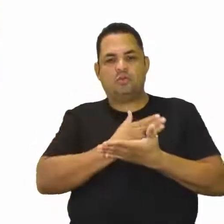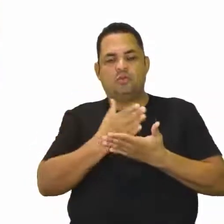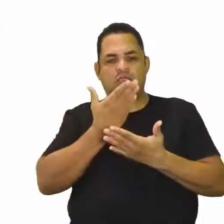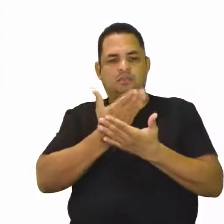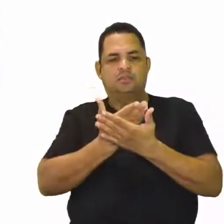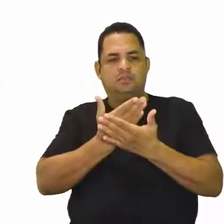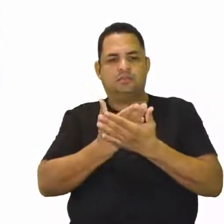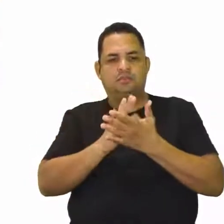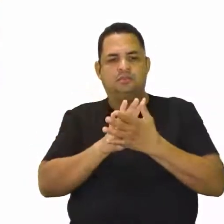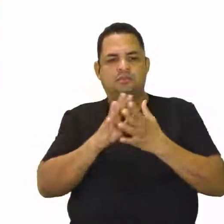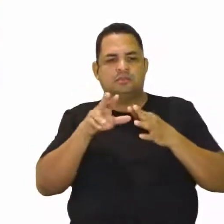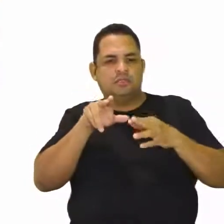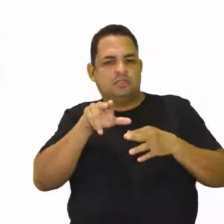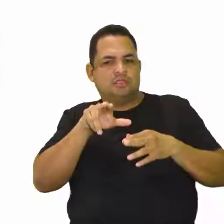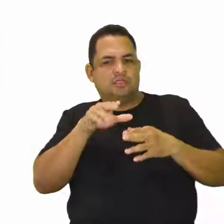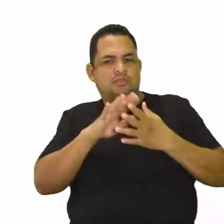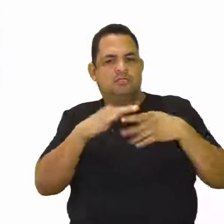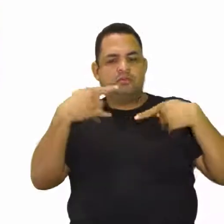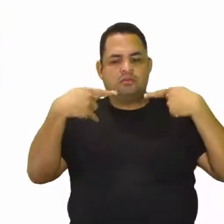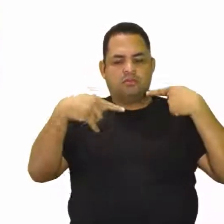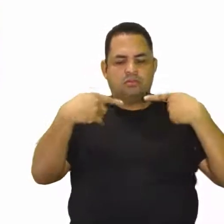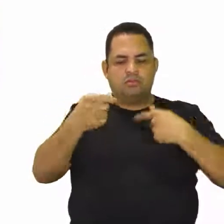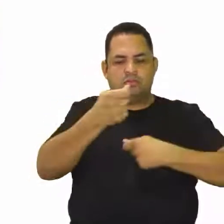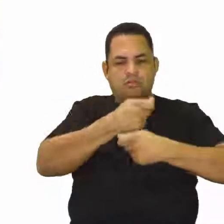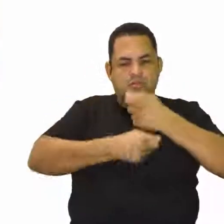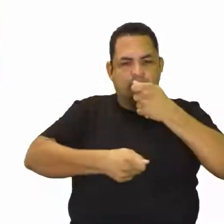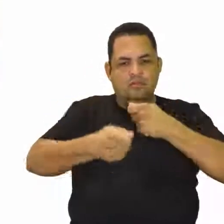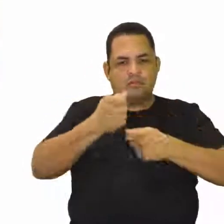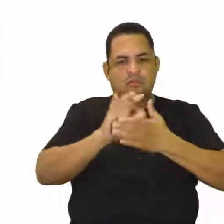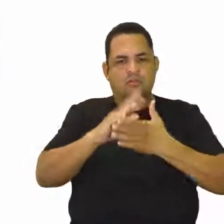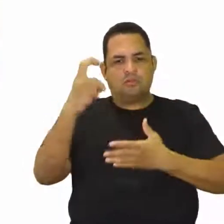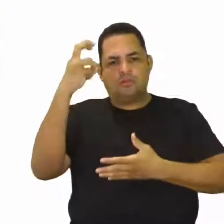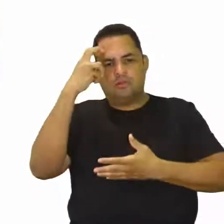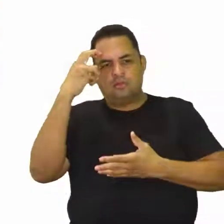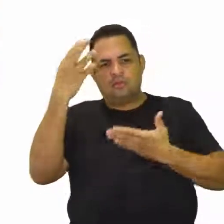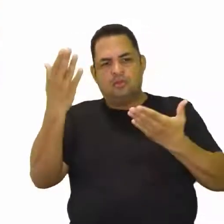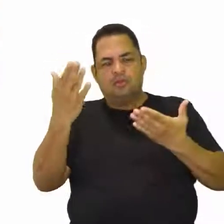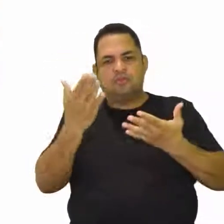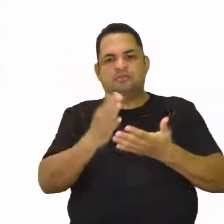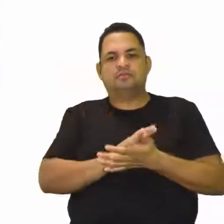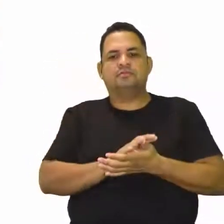essas afinidades política, econômica, cultural,